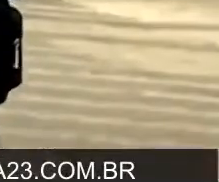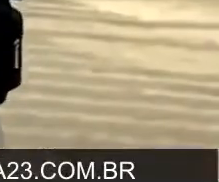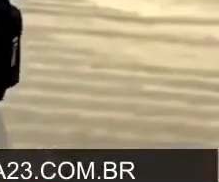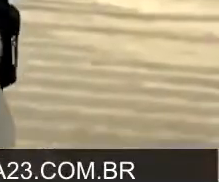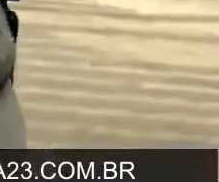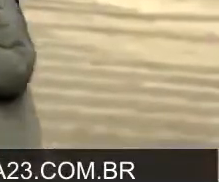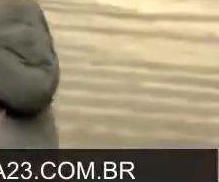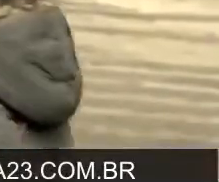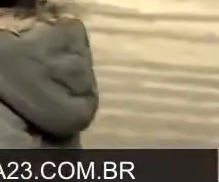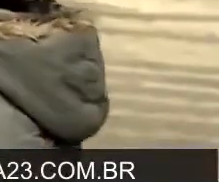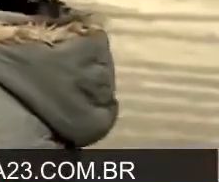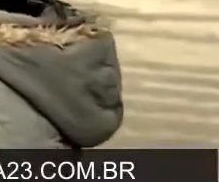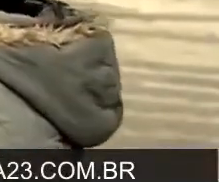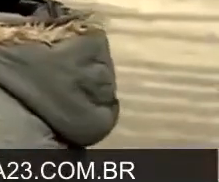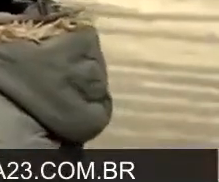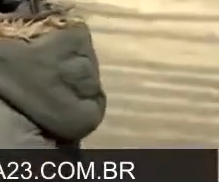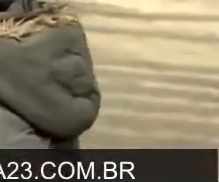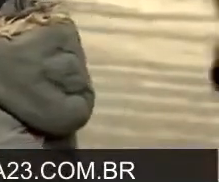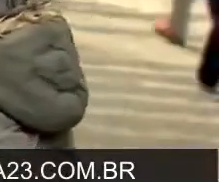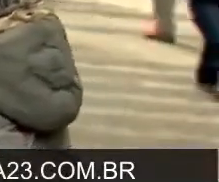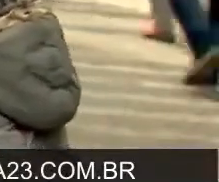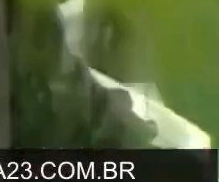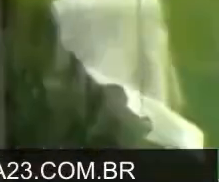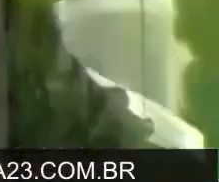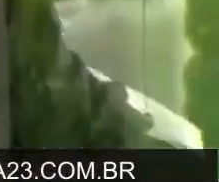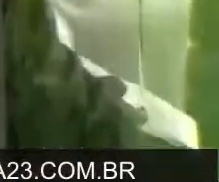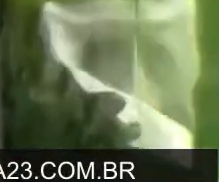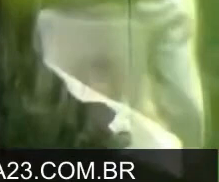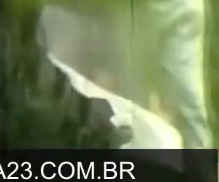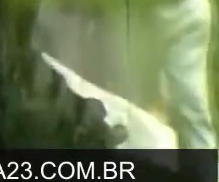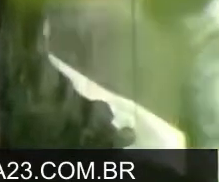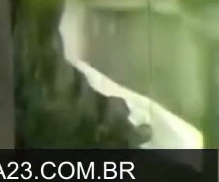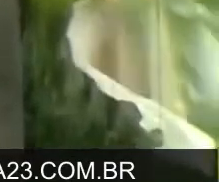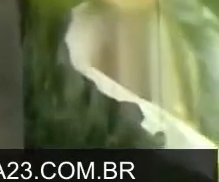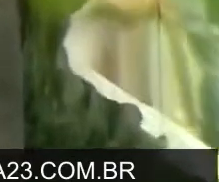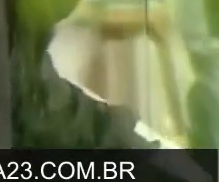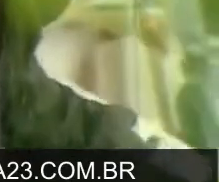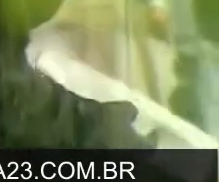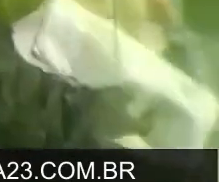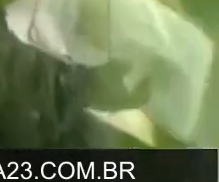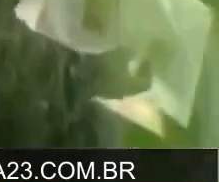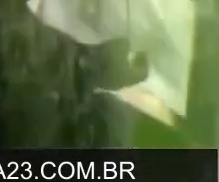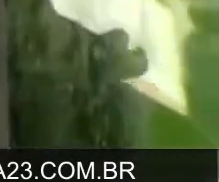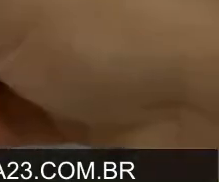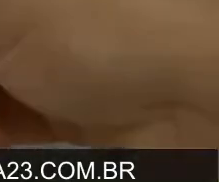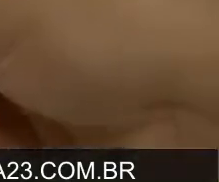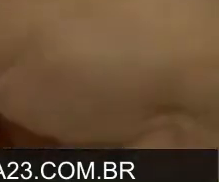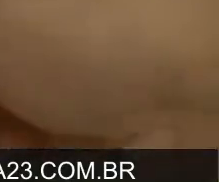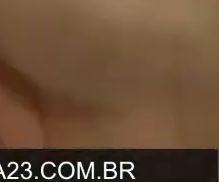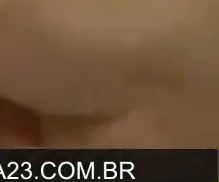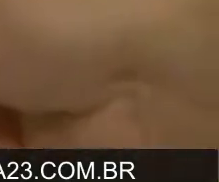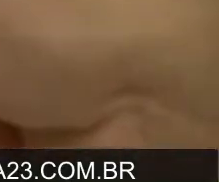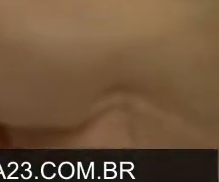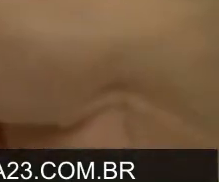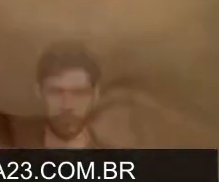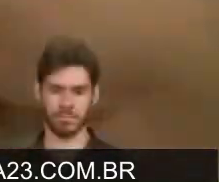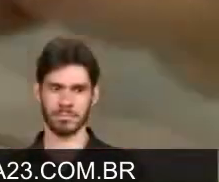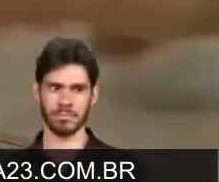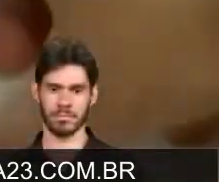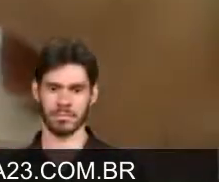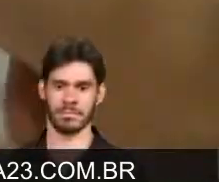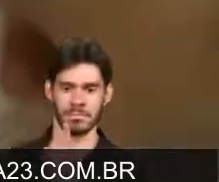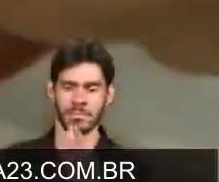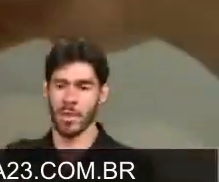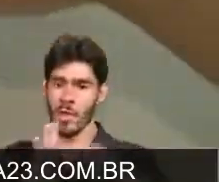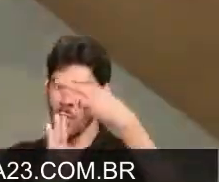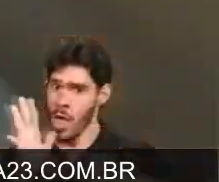e foram reajustados com base no INPC, Índice Nacional de Preços ao Consumidor. Cada faixa salarial tem uma